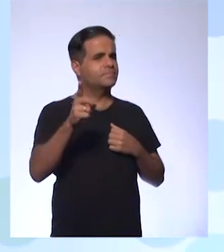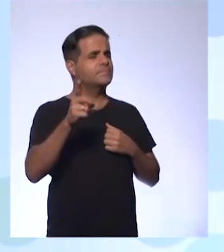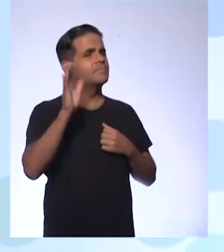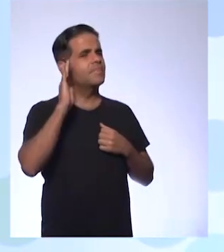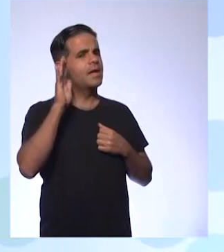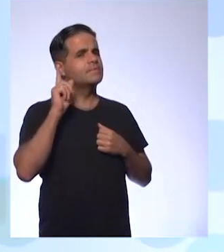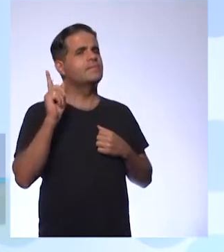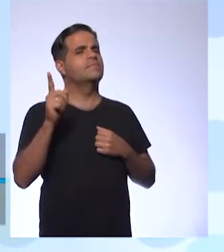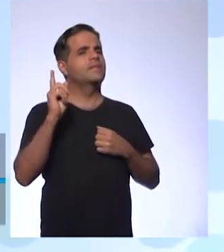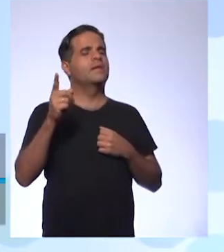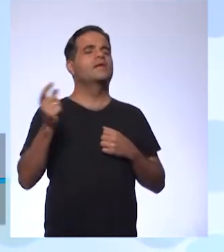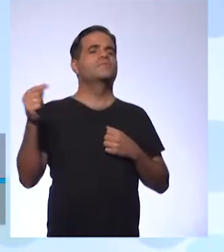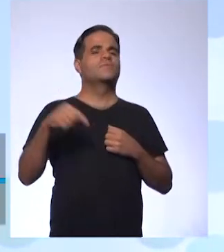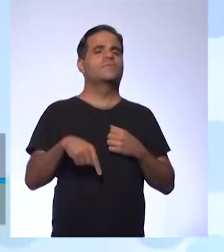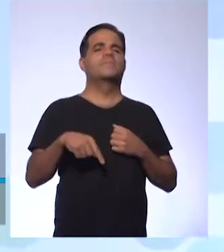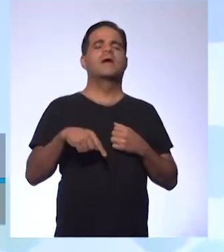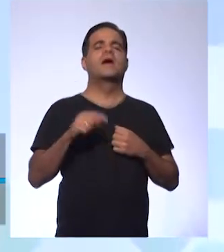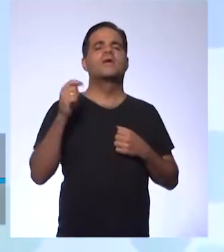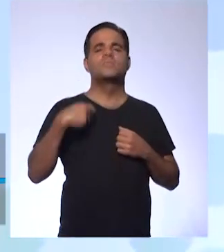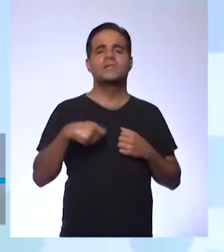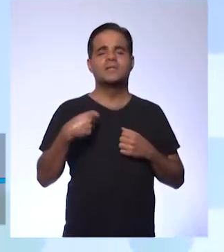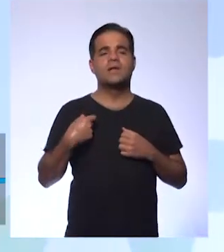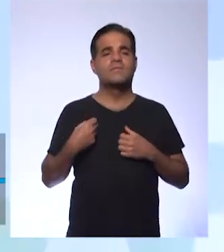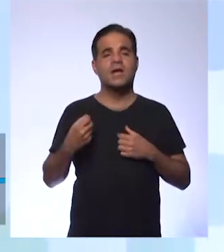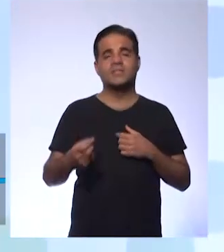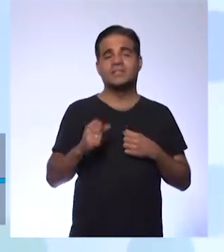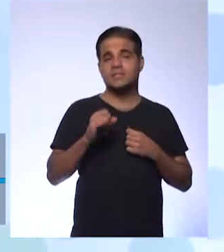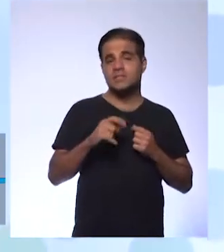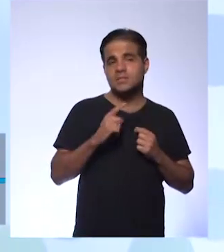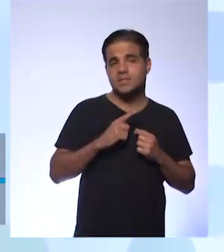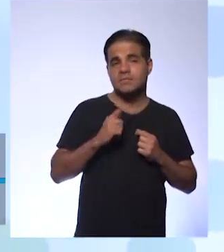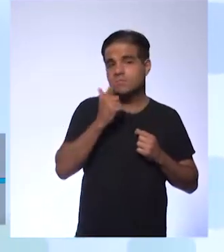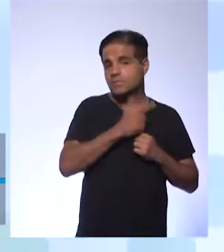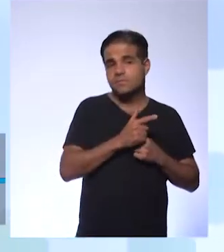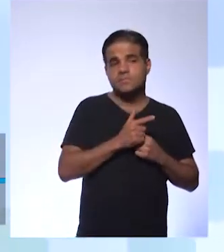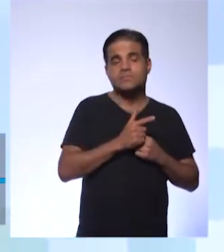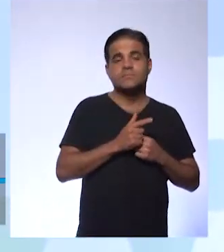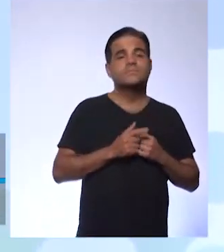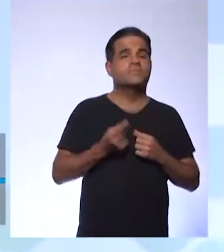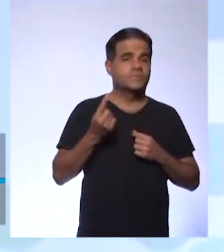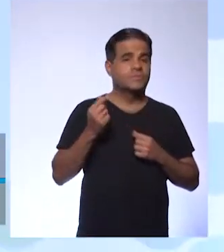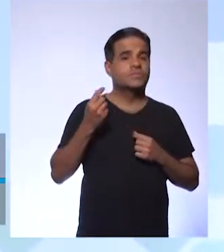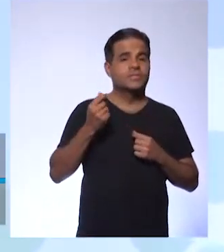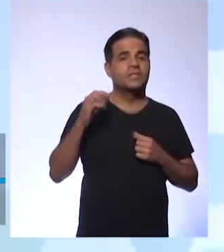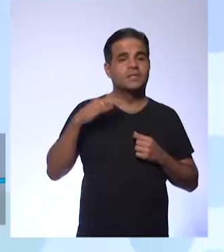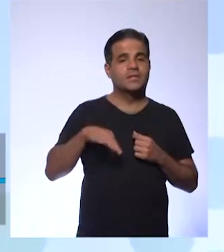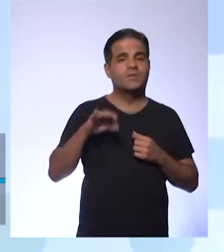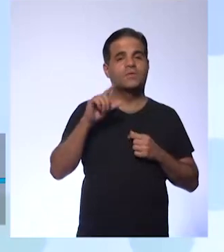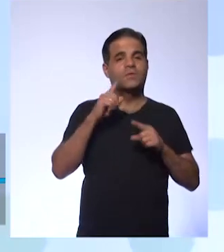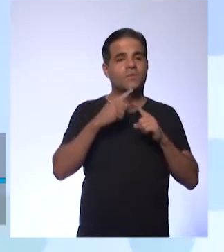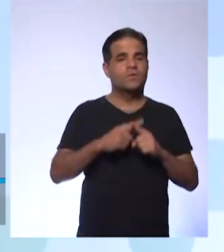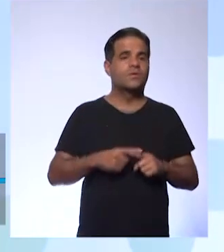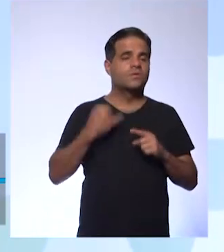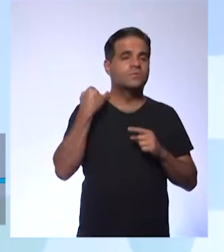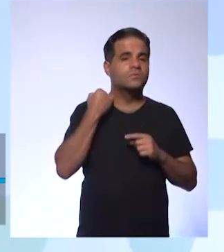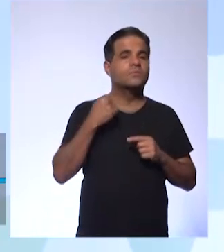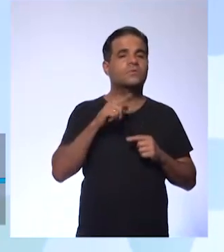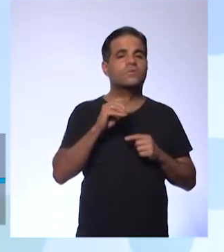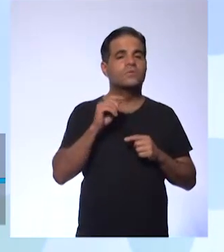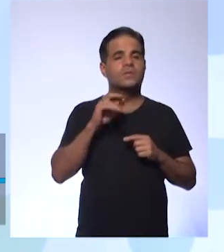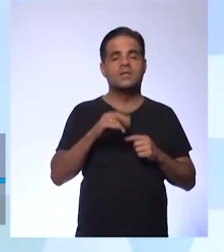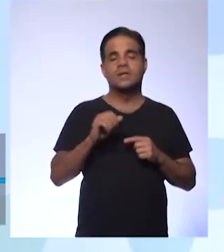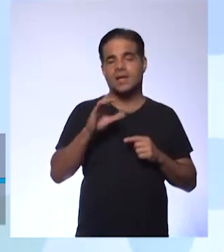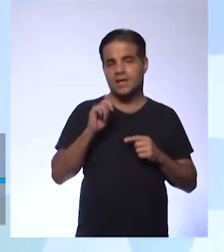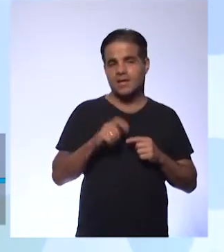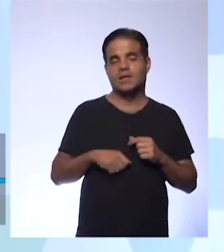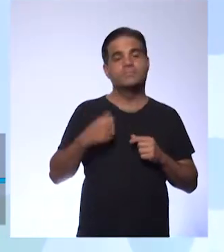pensei nessa quando eu estava vindo para cá. deu certo? Eu Ah. precisaria viajar se tivesse ganhado na loteria. É, quem é que colocou Aê, essa? A Carla.